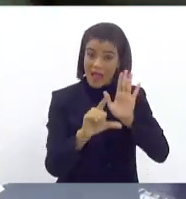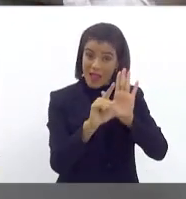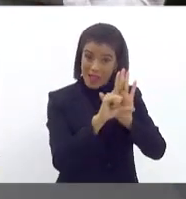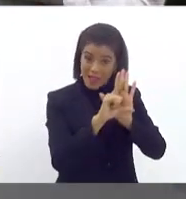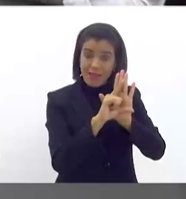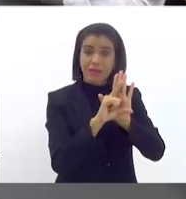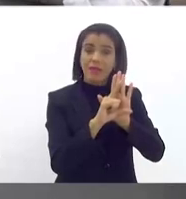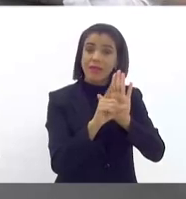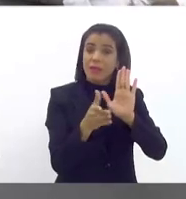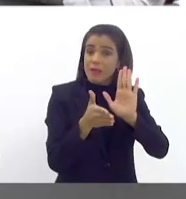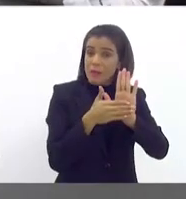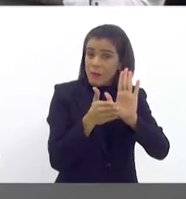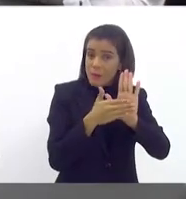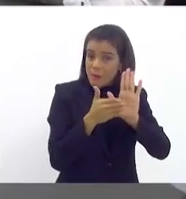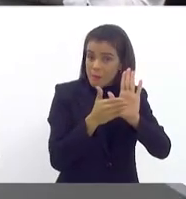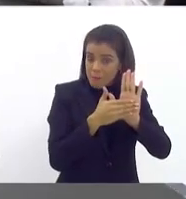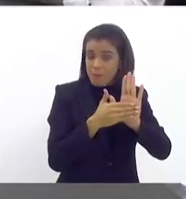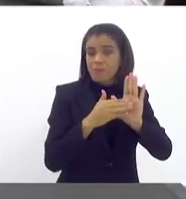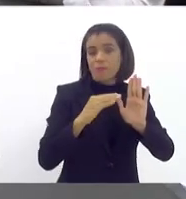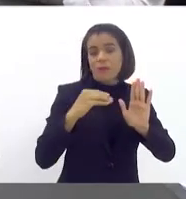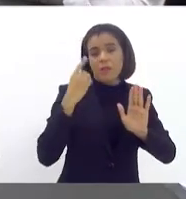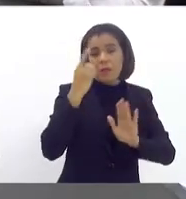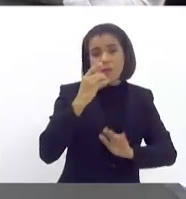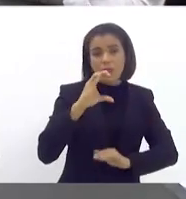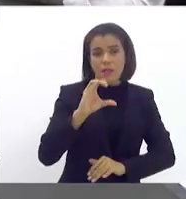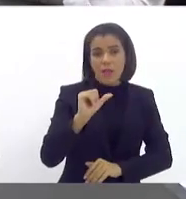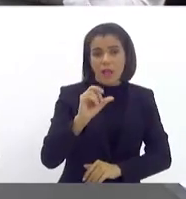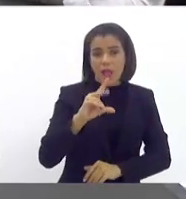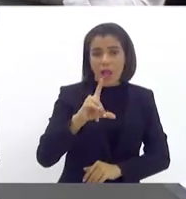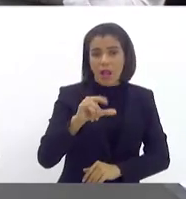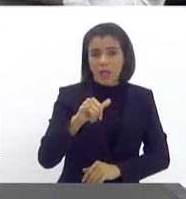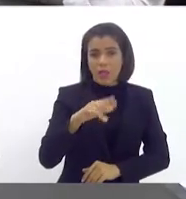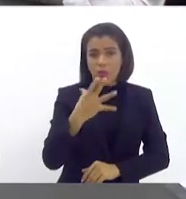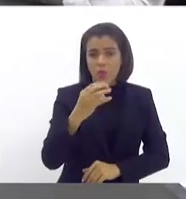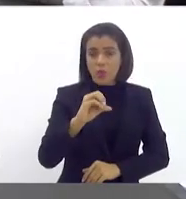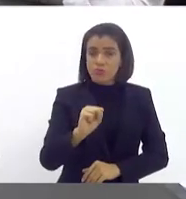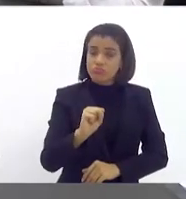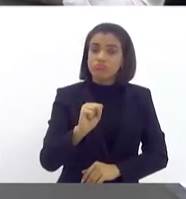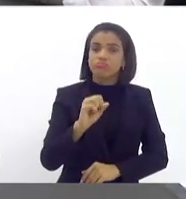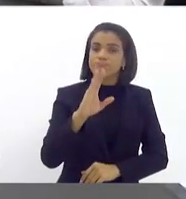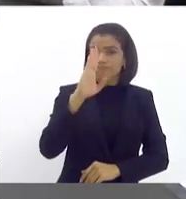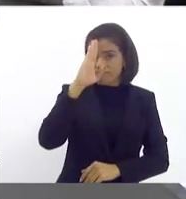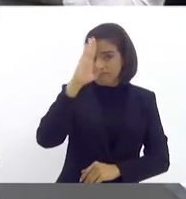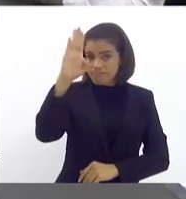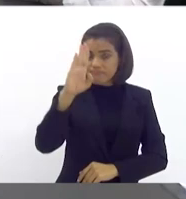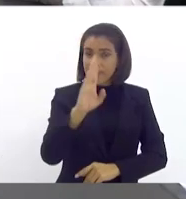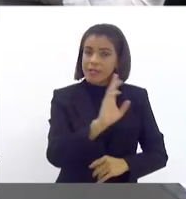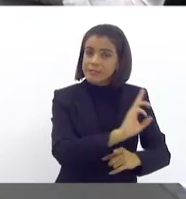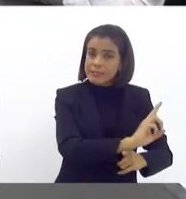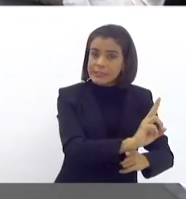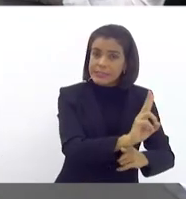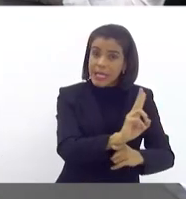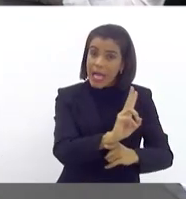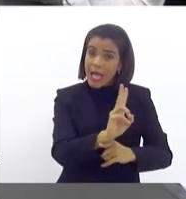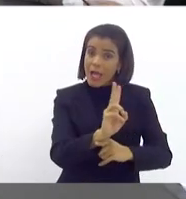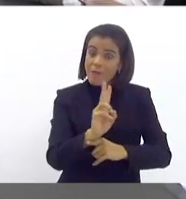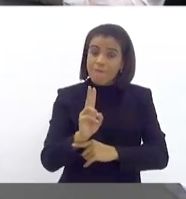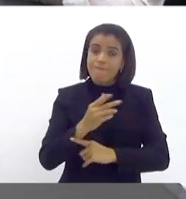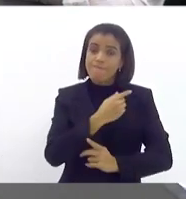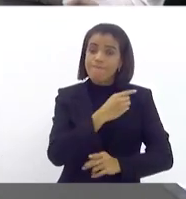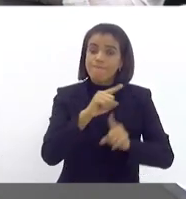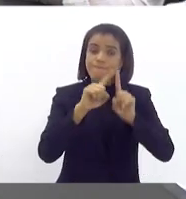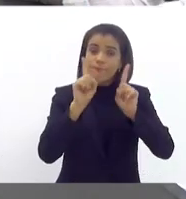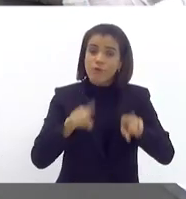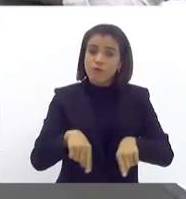proposta pelo deputado Carlinhos BNH tutela especificamente os agentes de segurança pública que presenciam o óbito